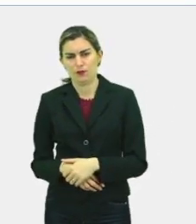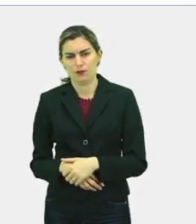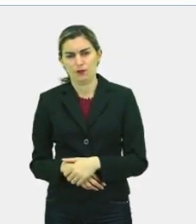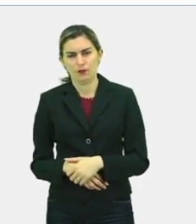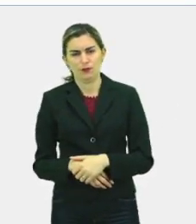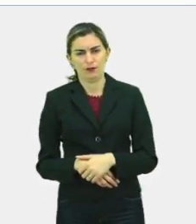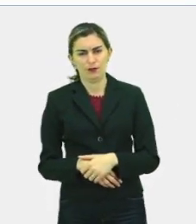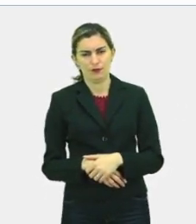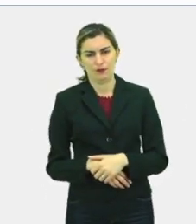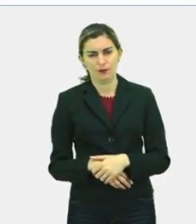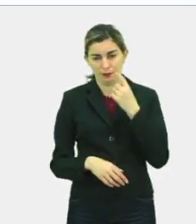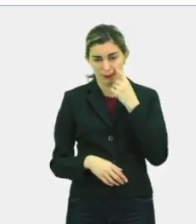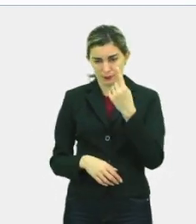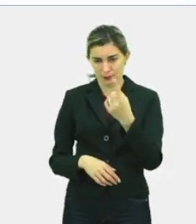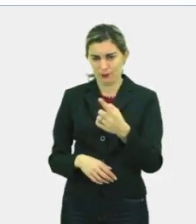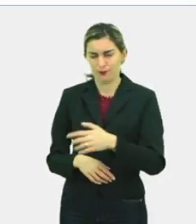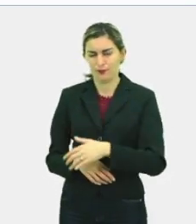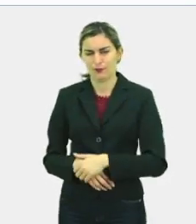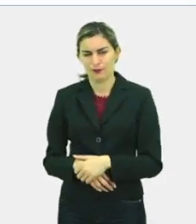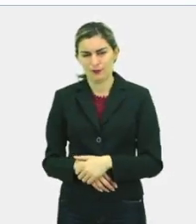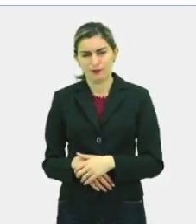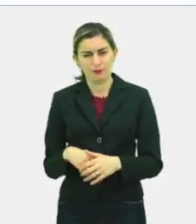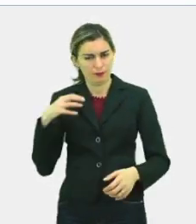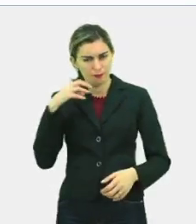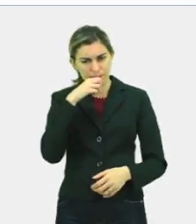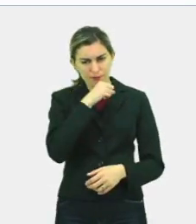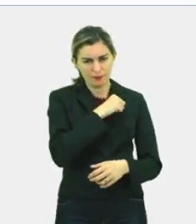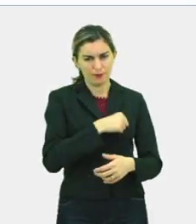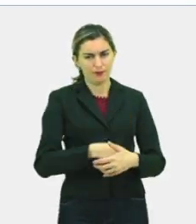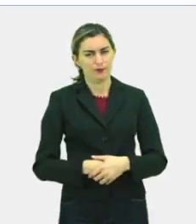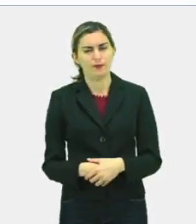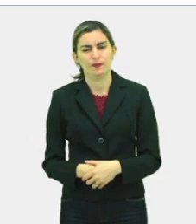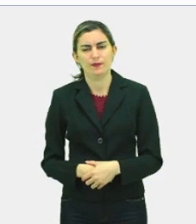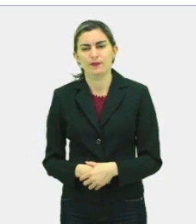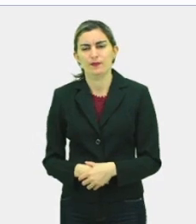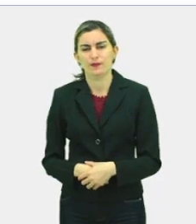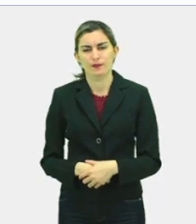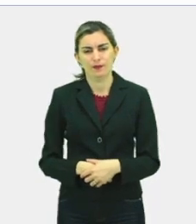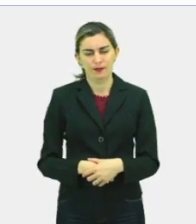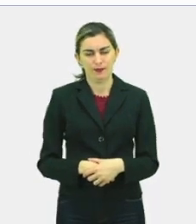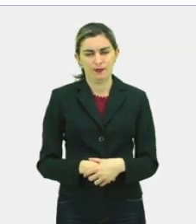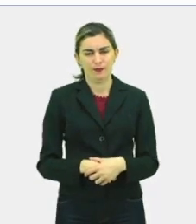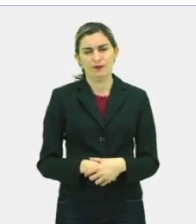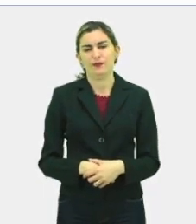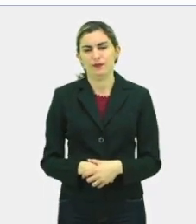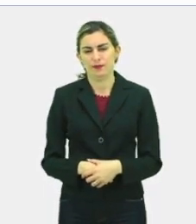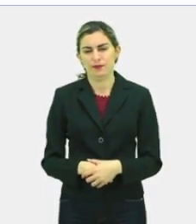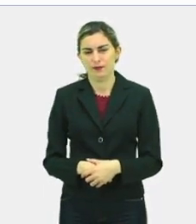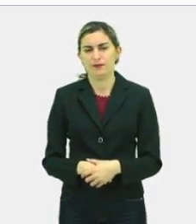só. Olha essa imagem, que é bem rápida.